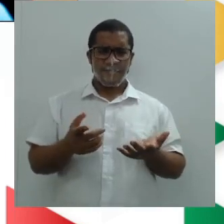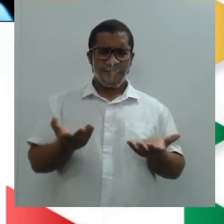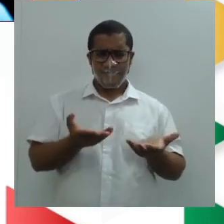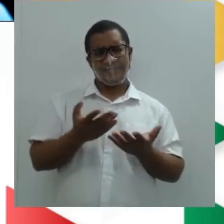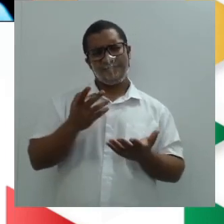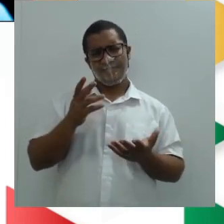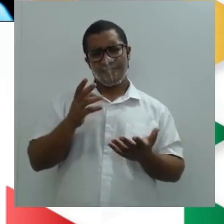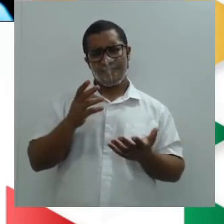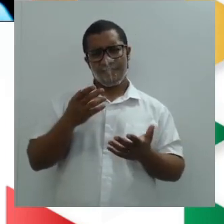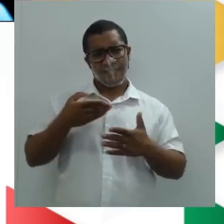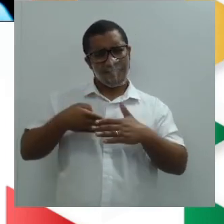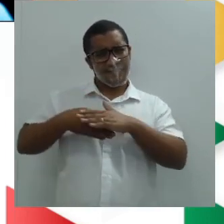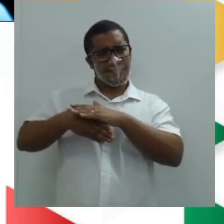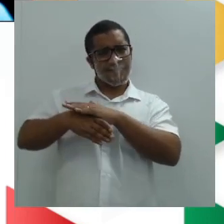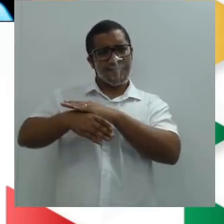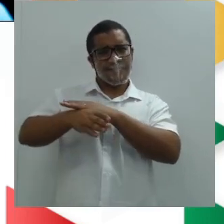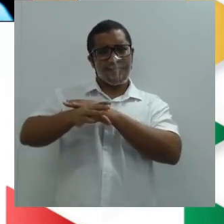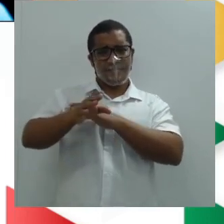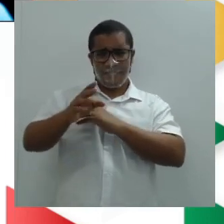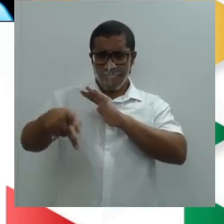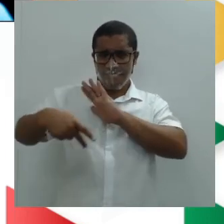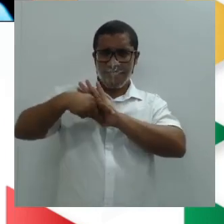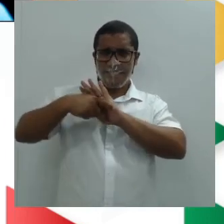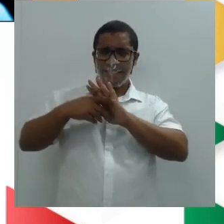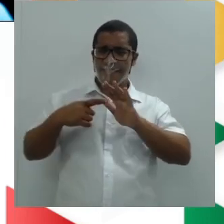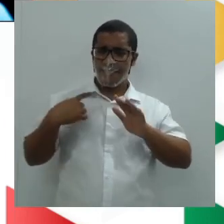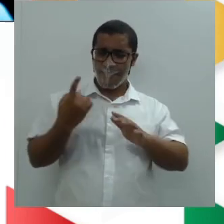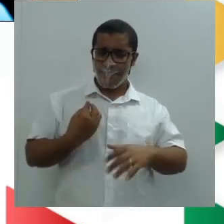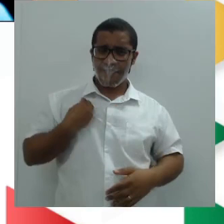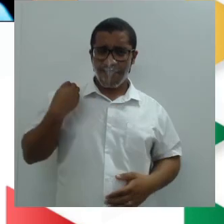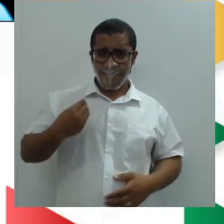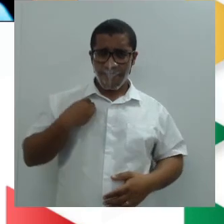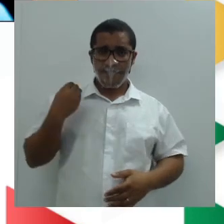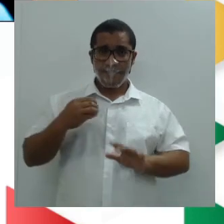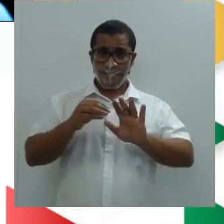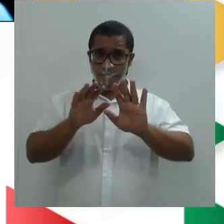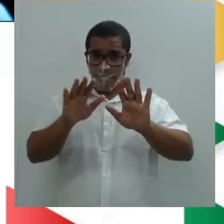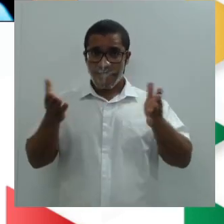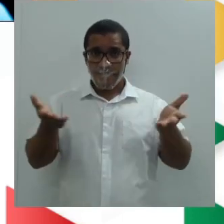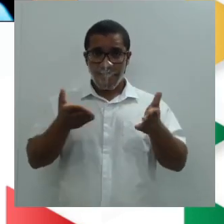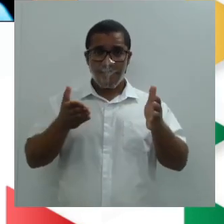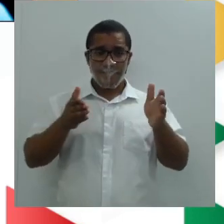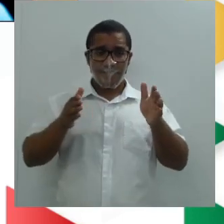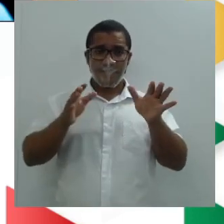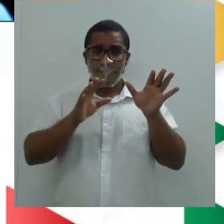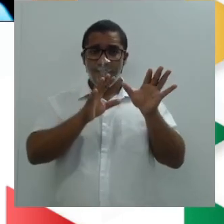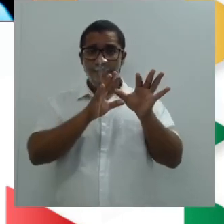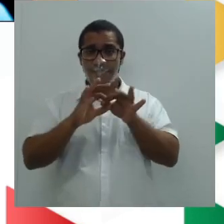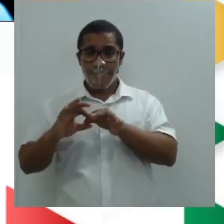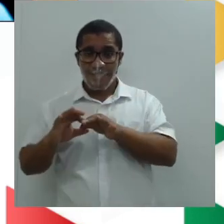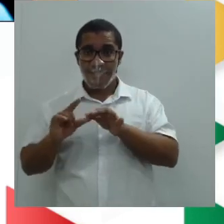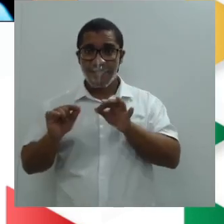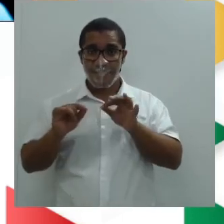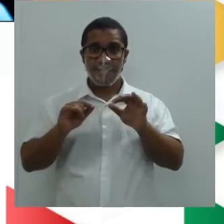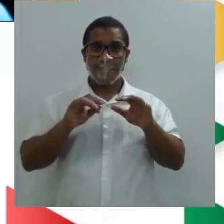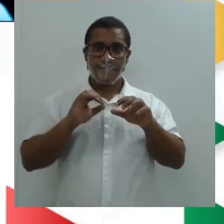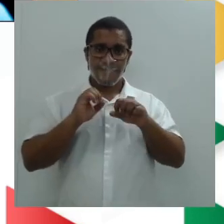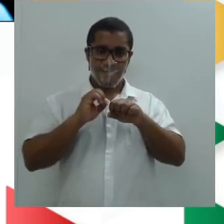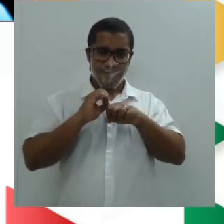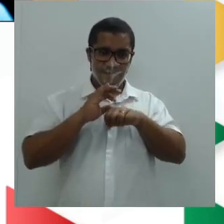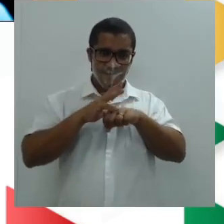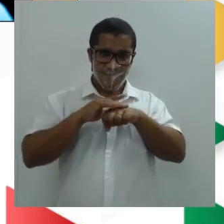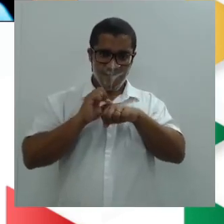social está fazendo parte de nossa vida, sobretudo nesse contexto da pandemia,